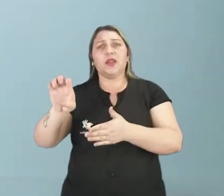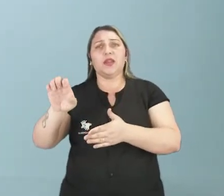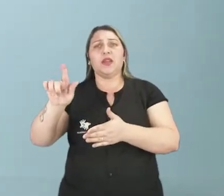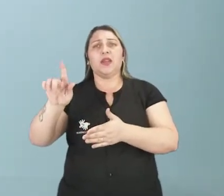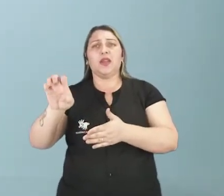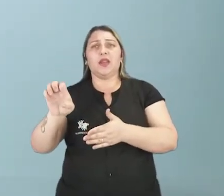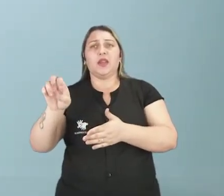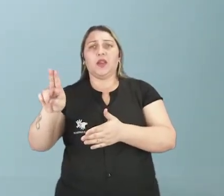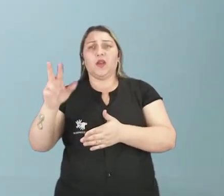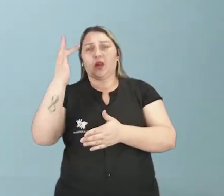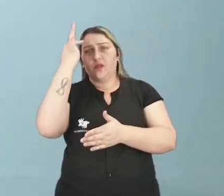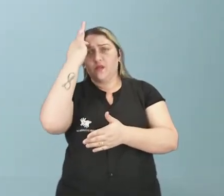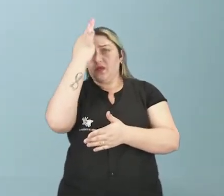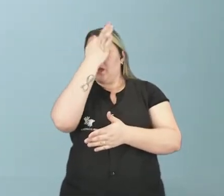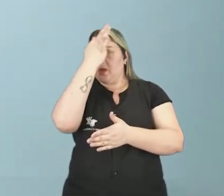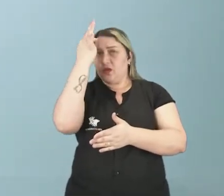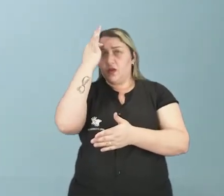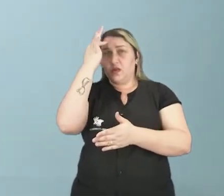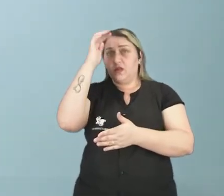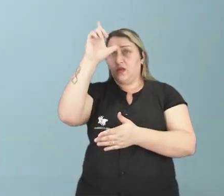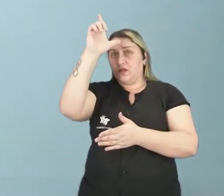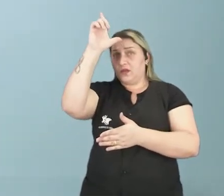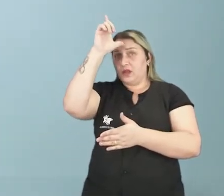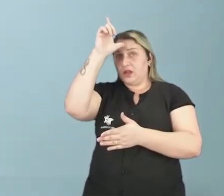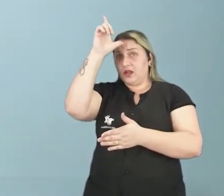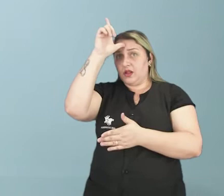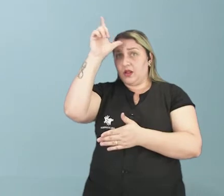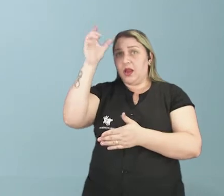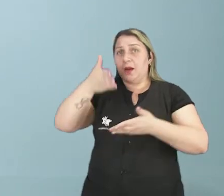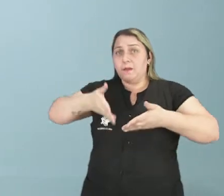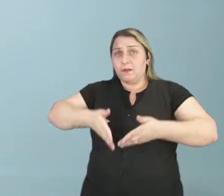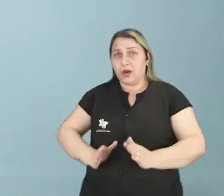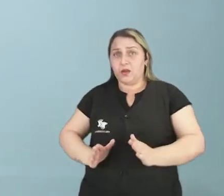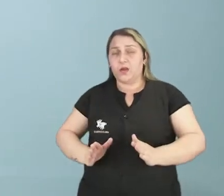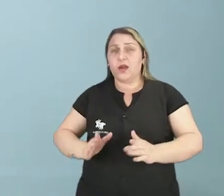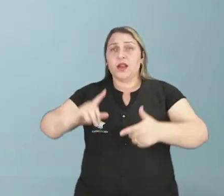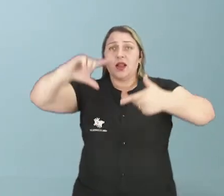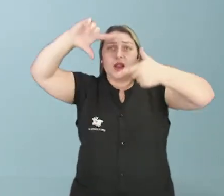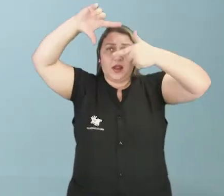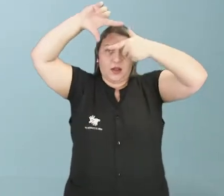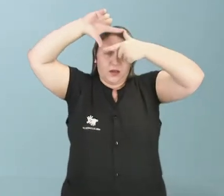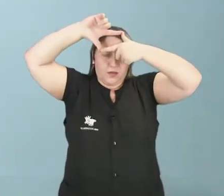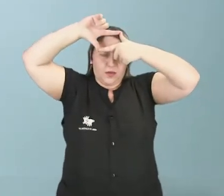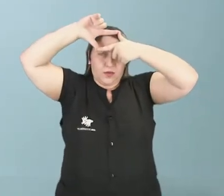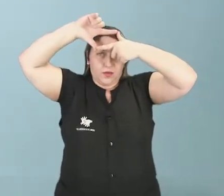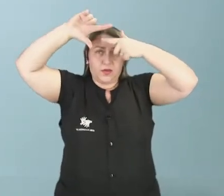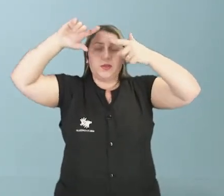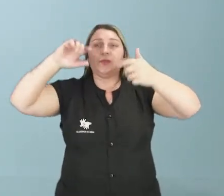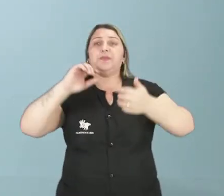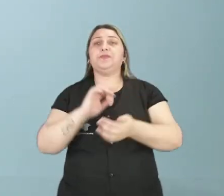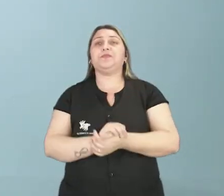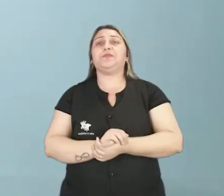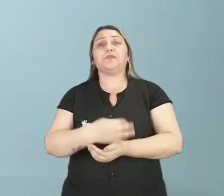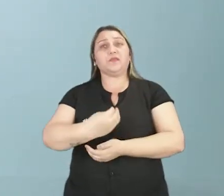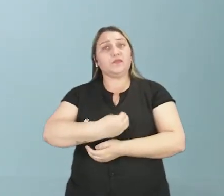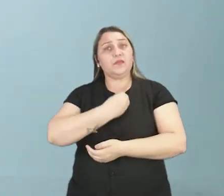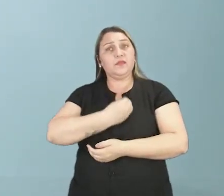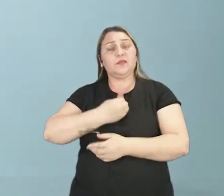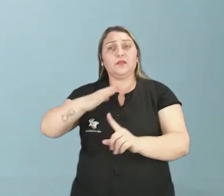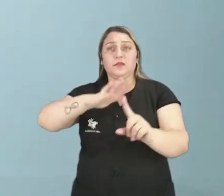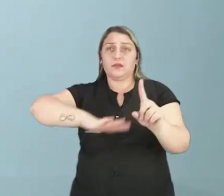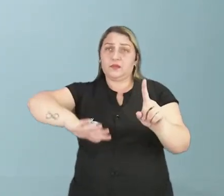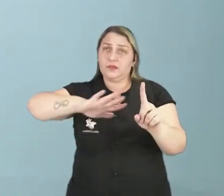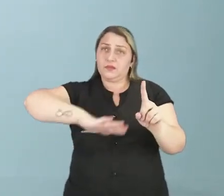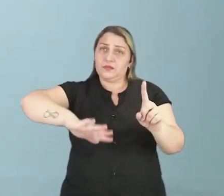era um filósofo alemão, ele criou essa ideia de alienação, ou seja, o ser está alheio à convivência social